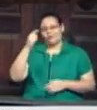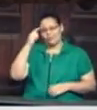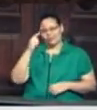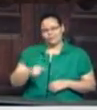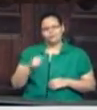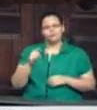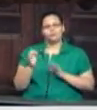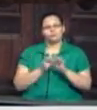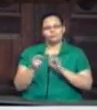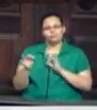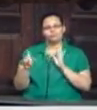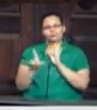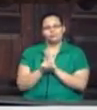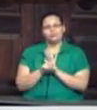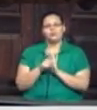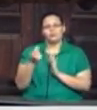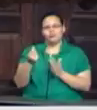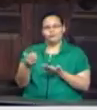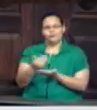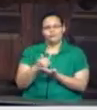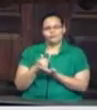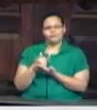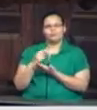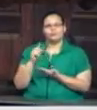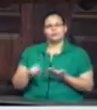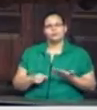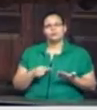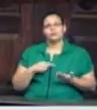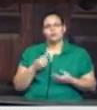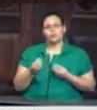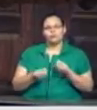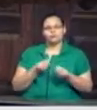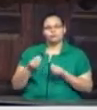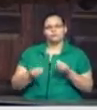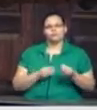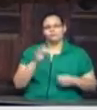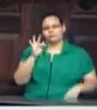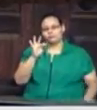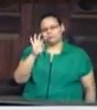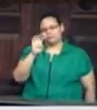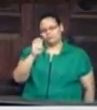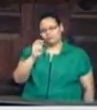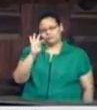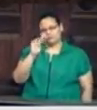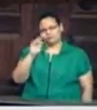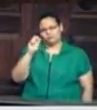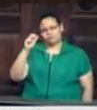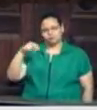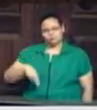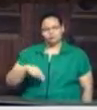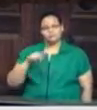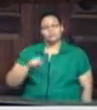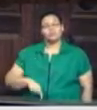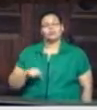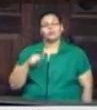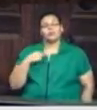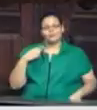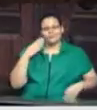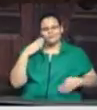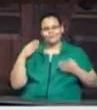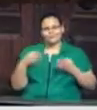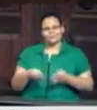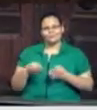casa para pegar o recurso de fundos como o FECAM, que tem sua destinação definida